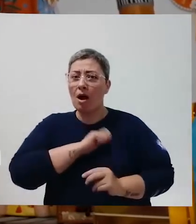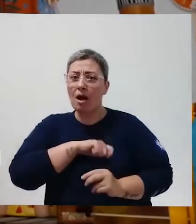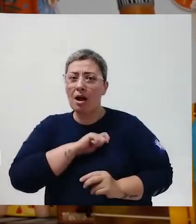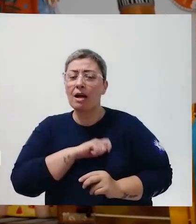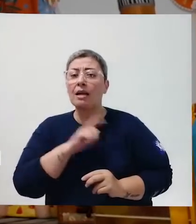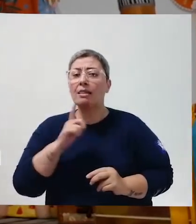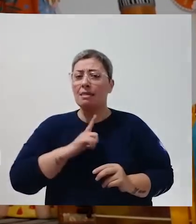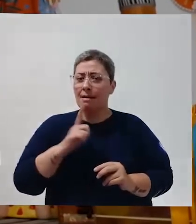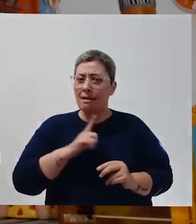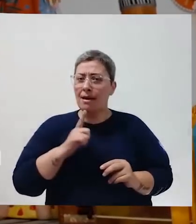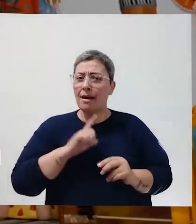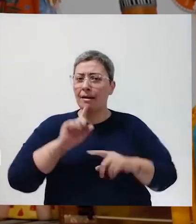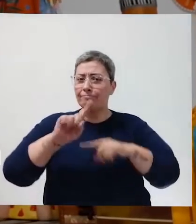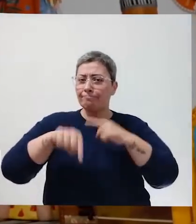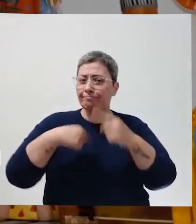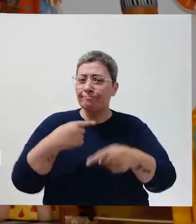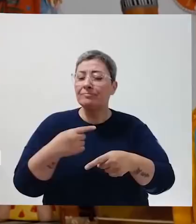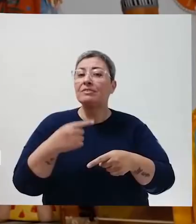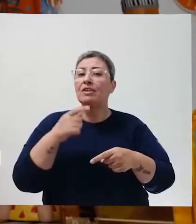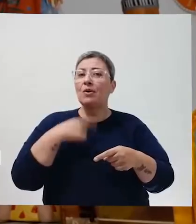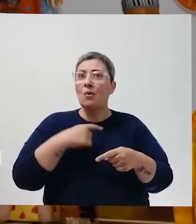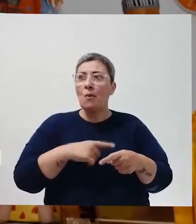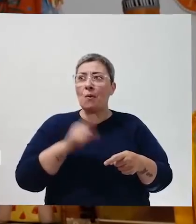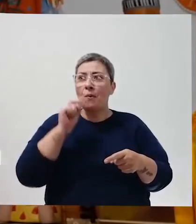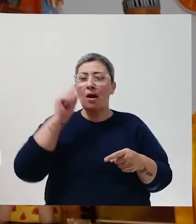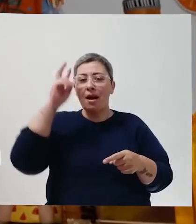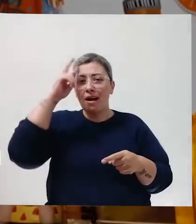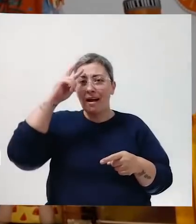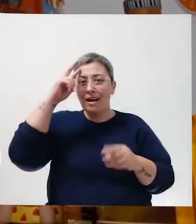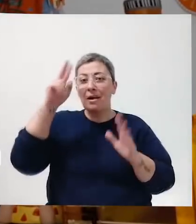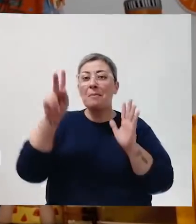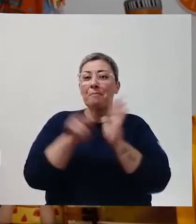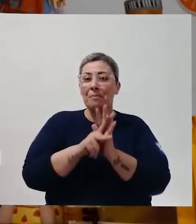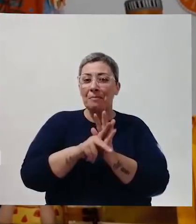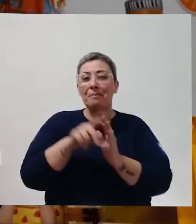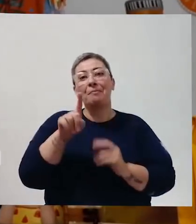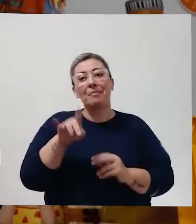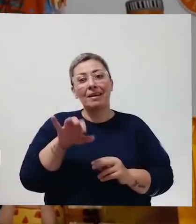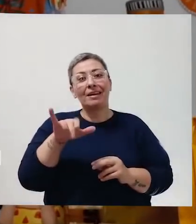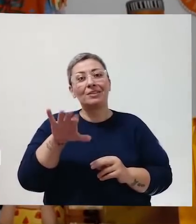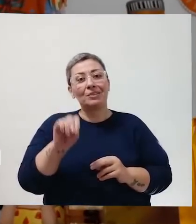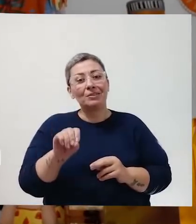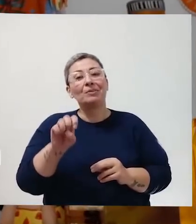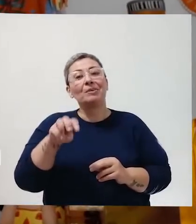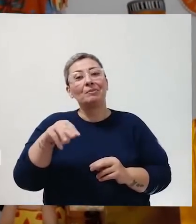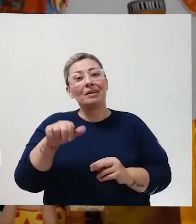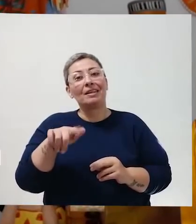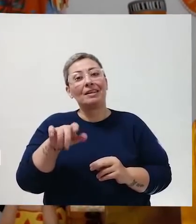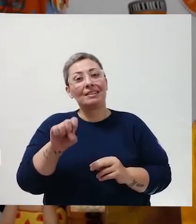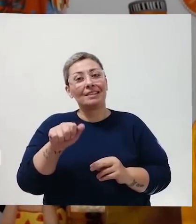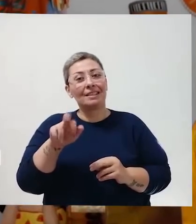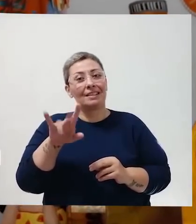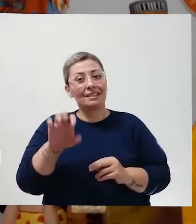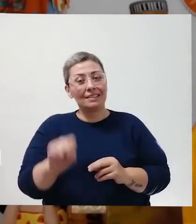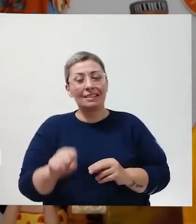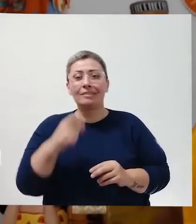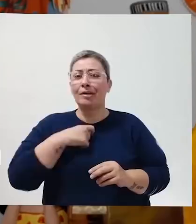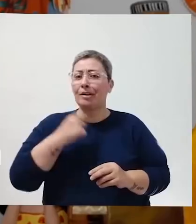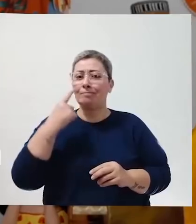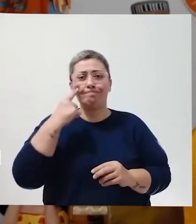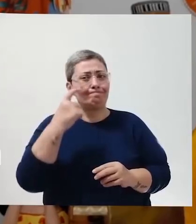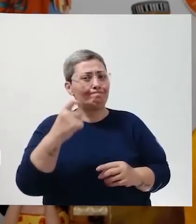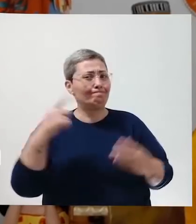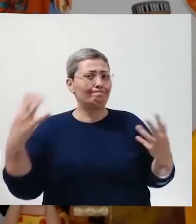outro, sempre logo em seguida vem uma história de Pedro Malas Artes. E isso